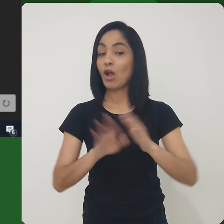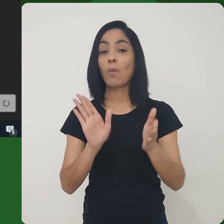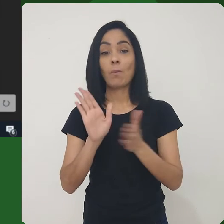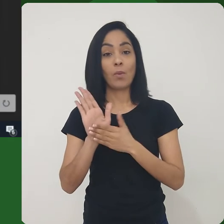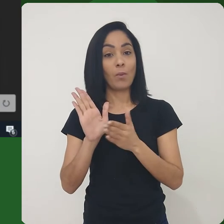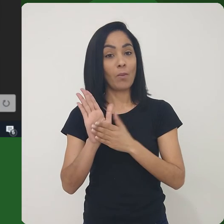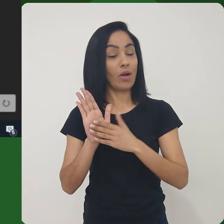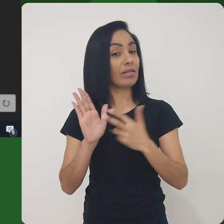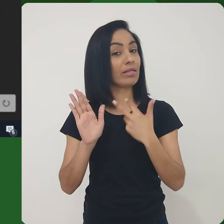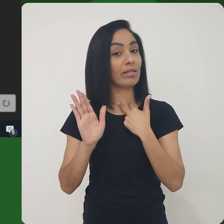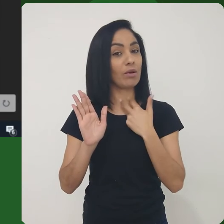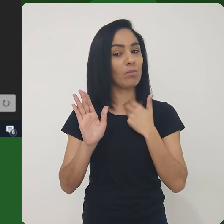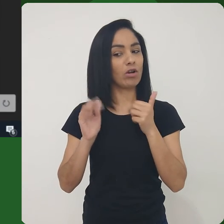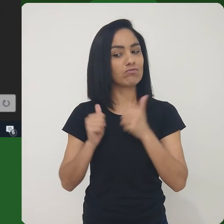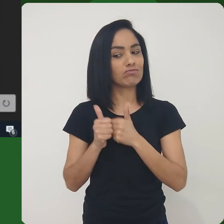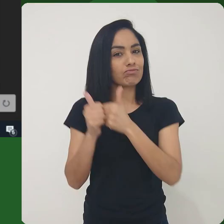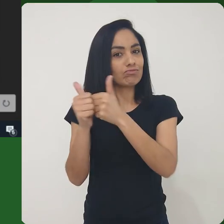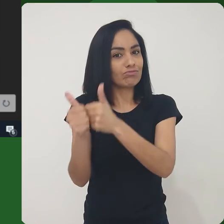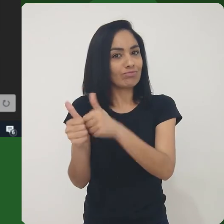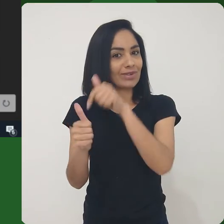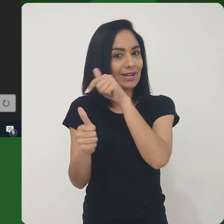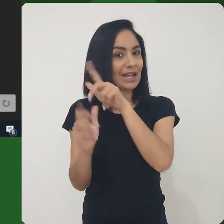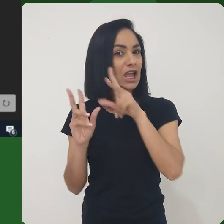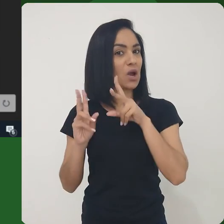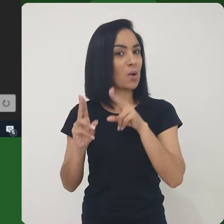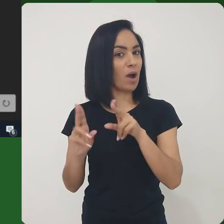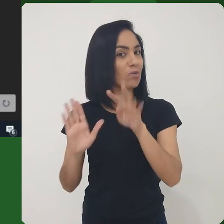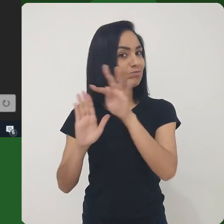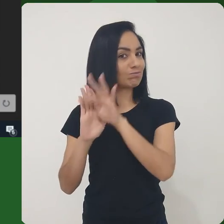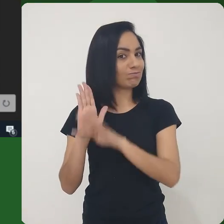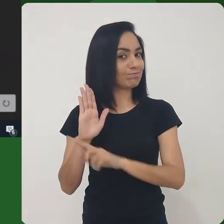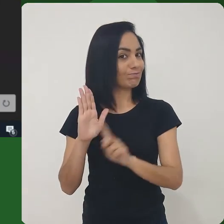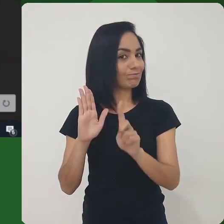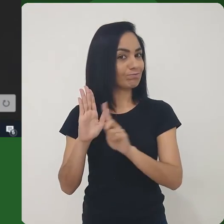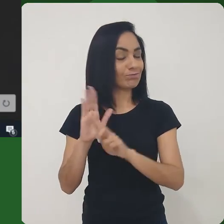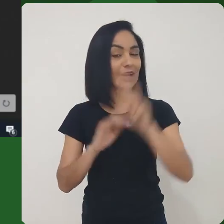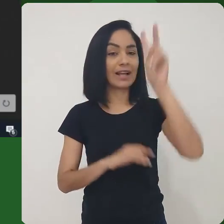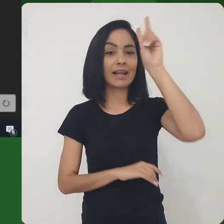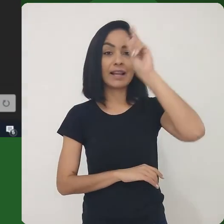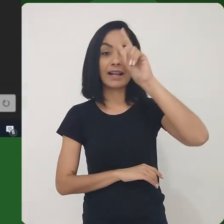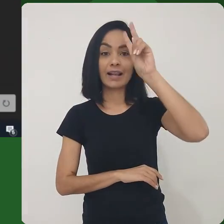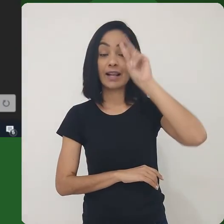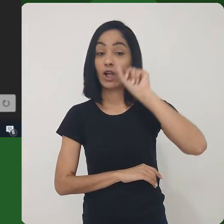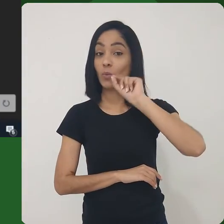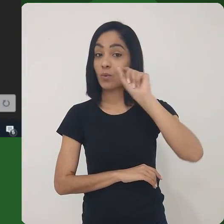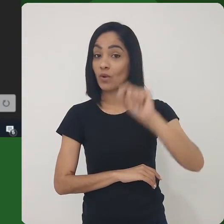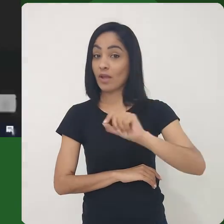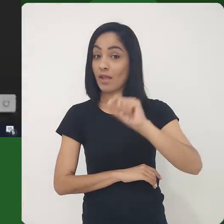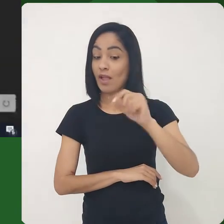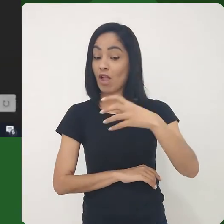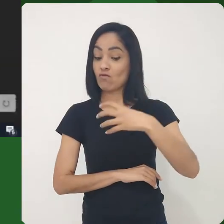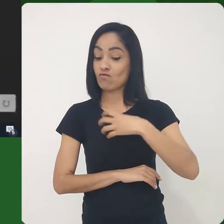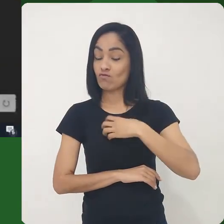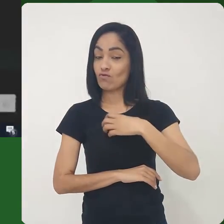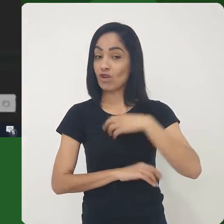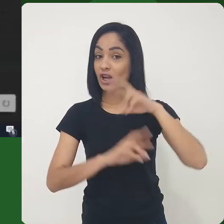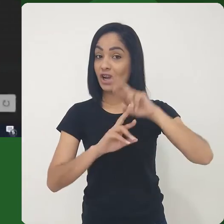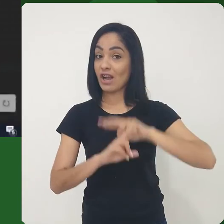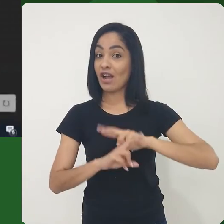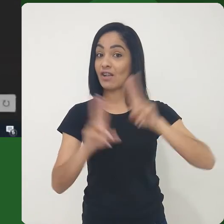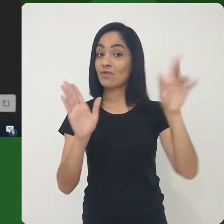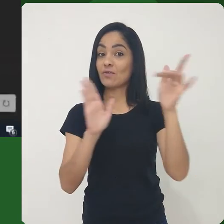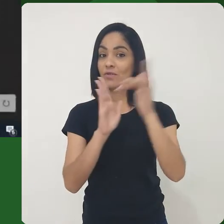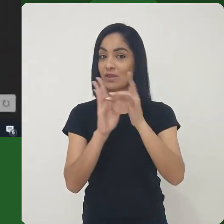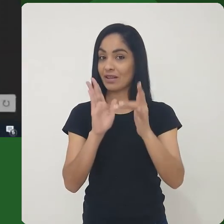ser a ata. Então vocês não vão poder seguir esta mesma formatação. Lembrem, a formatação